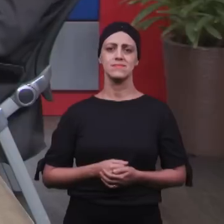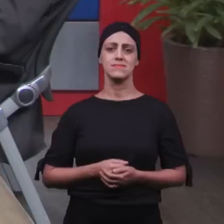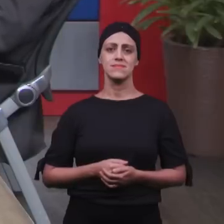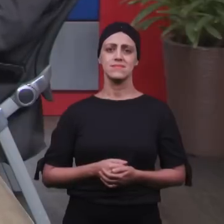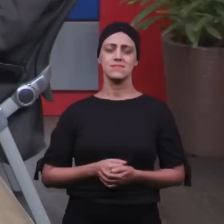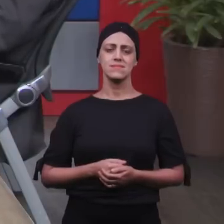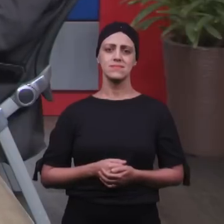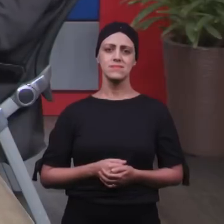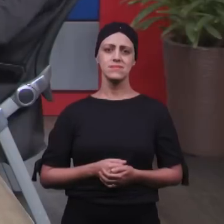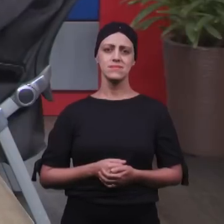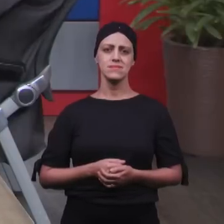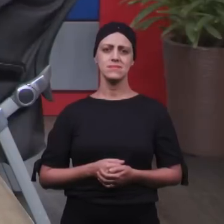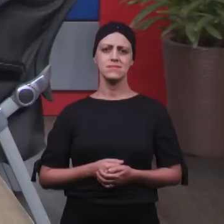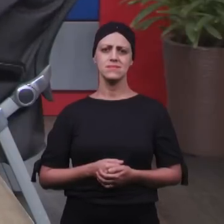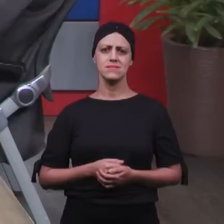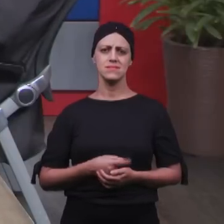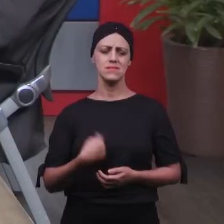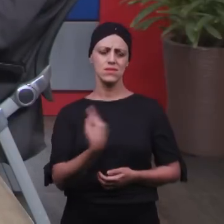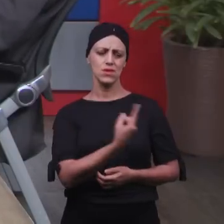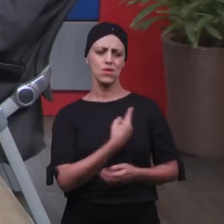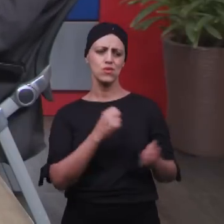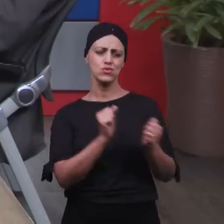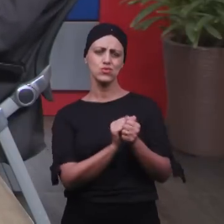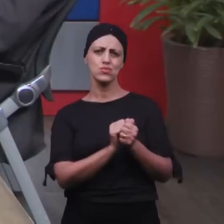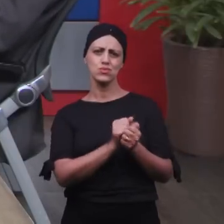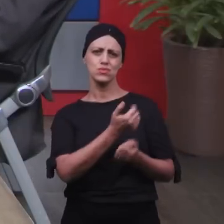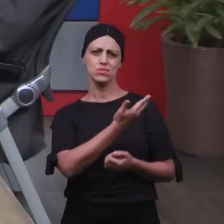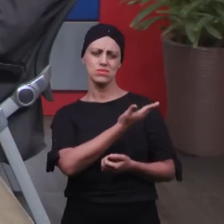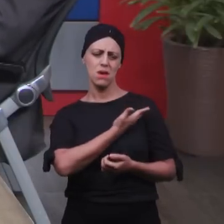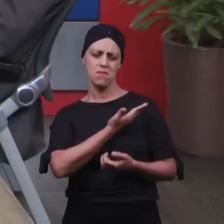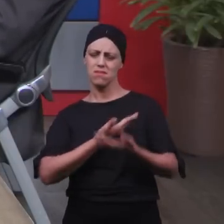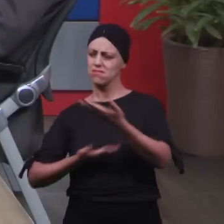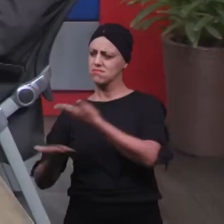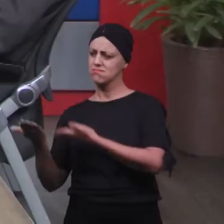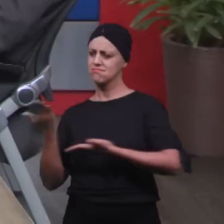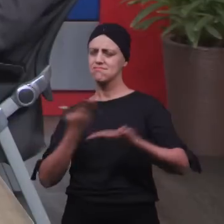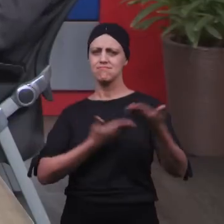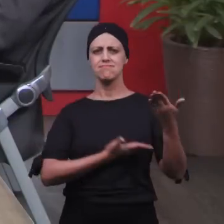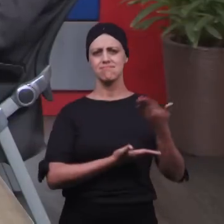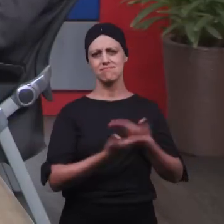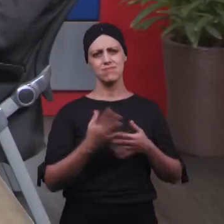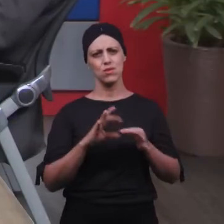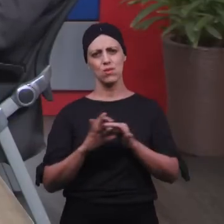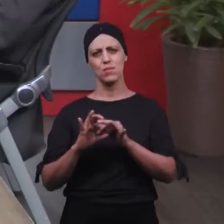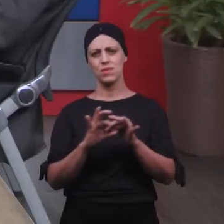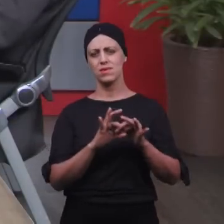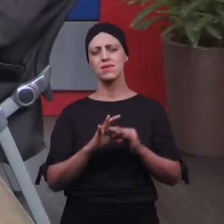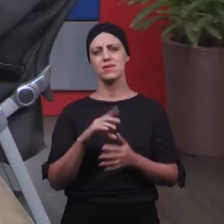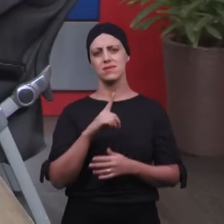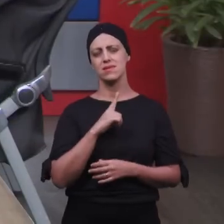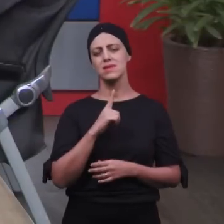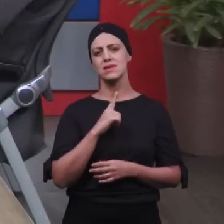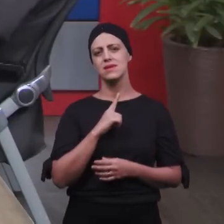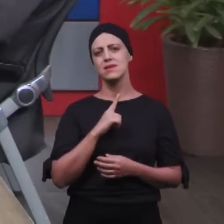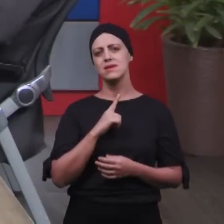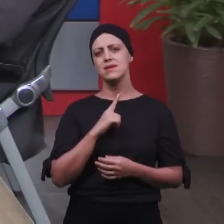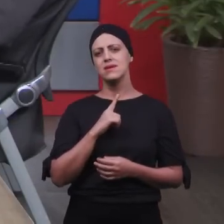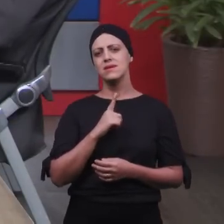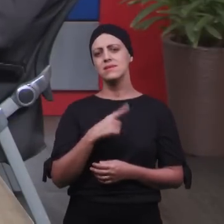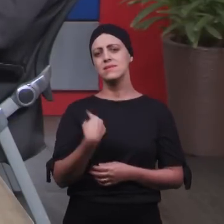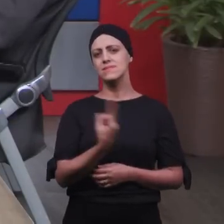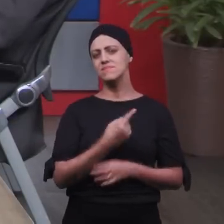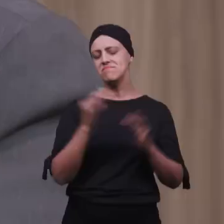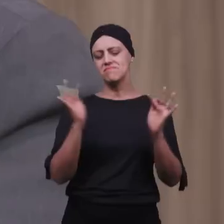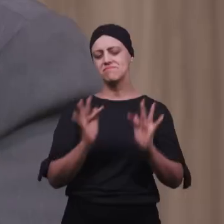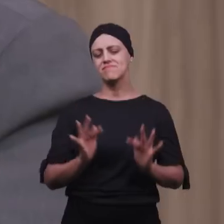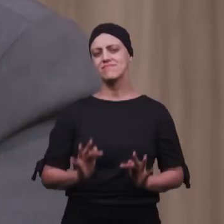em comunhão com os companheiros, nós dividimos com os companheiros. No corpo, né? E no corpo lá, no 0800. E nós ficamos felizes em